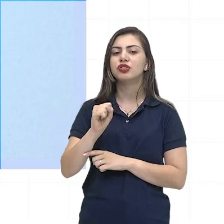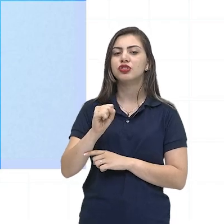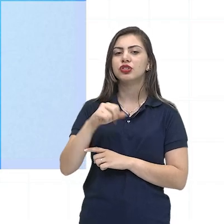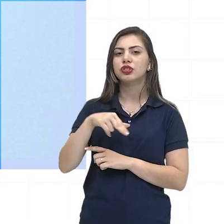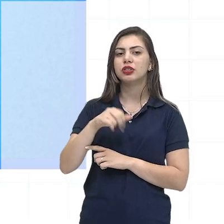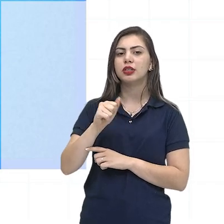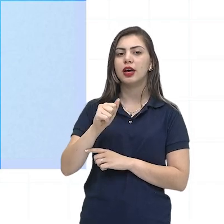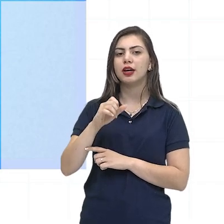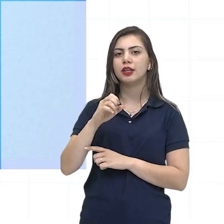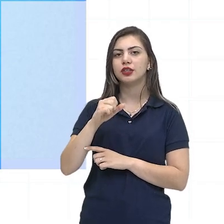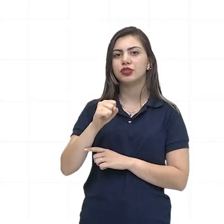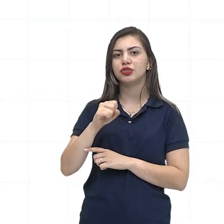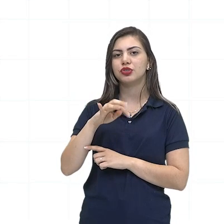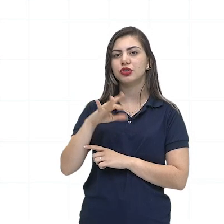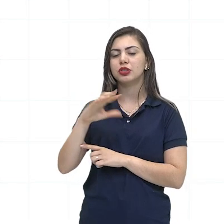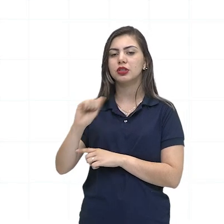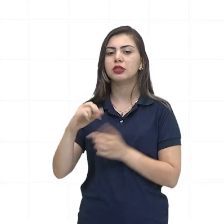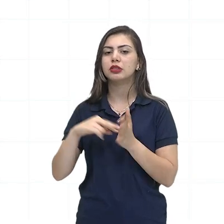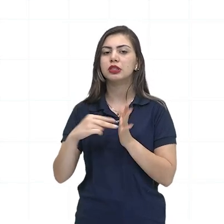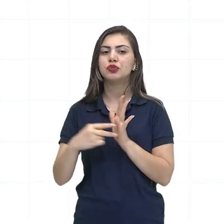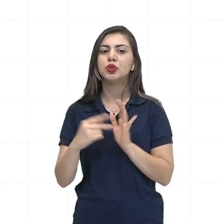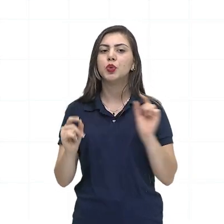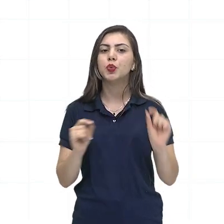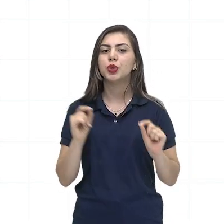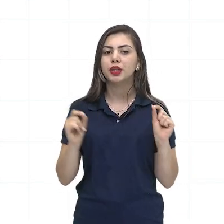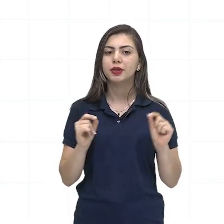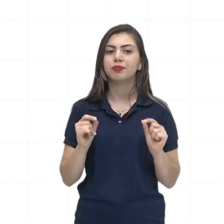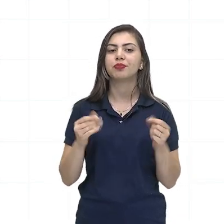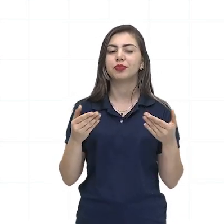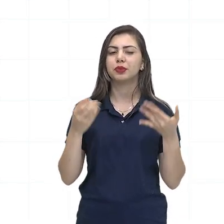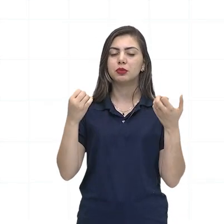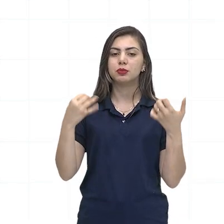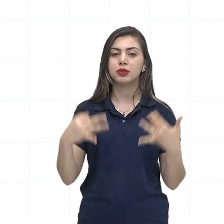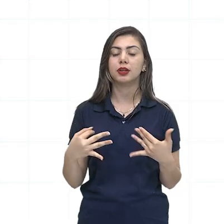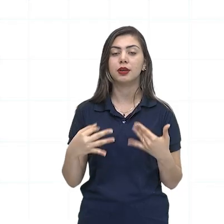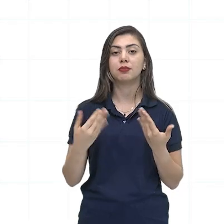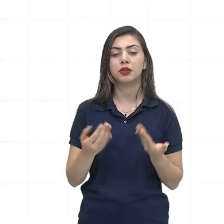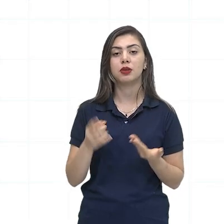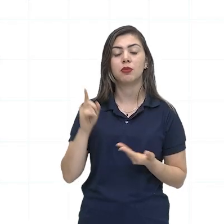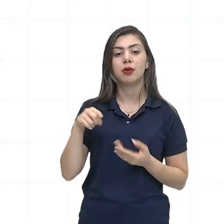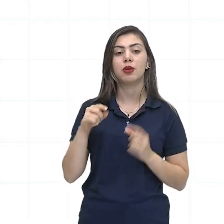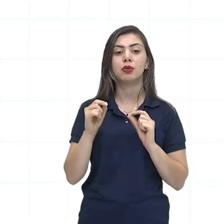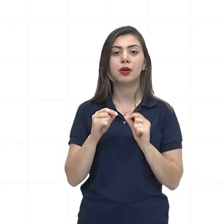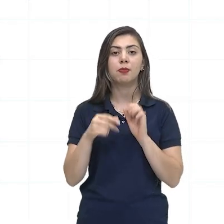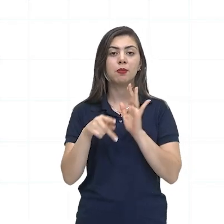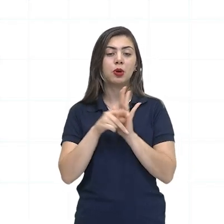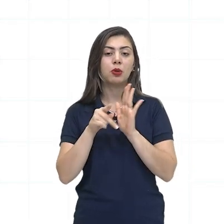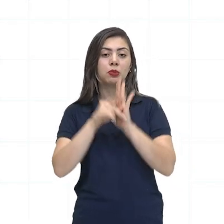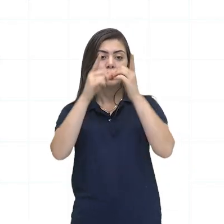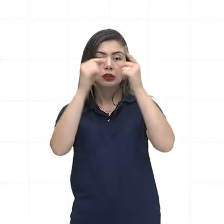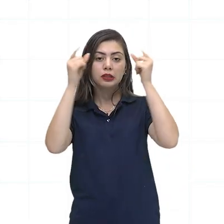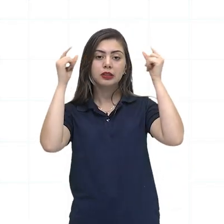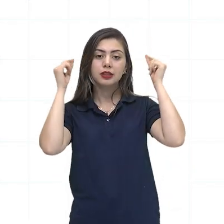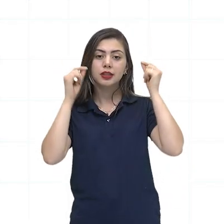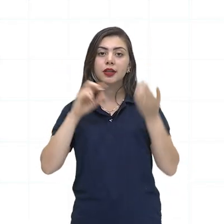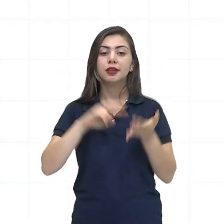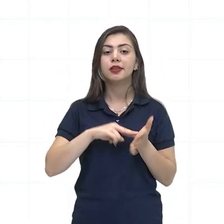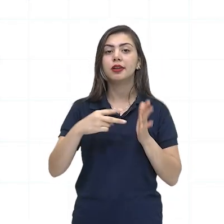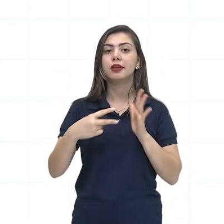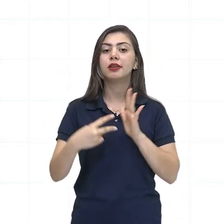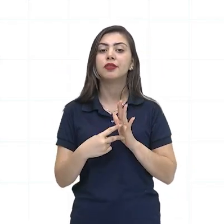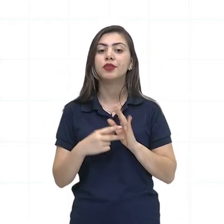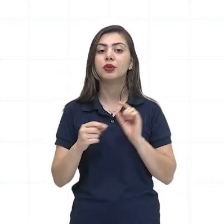palavra ginástica. Vamos lá? Primeiramente, a palavra ginástica vem do grego, gymnasistai, que tem